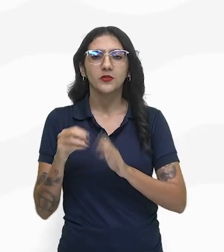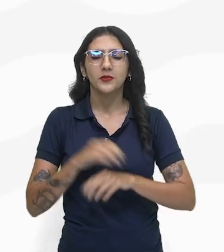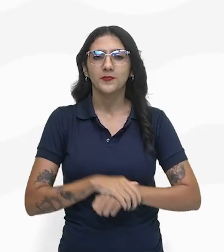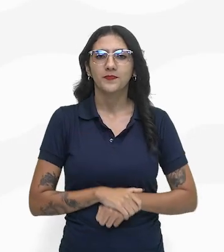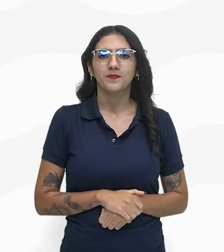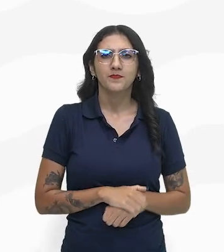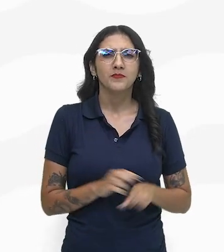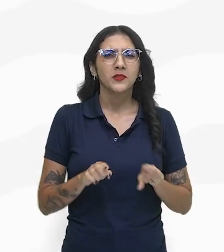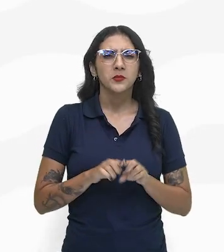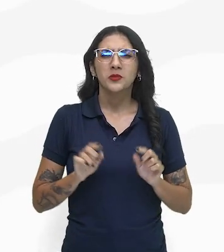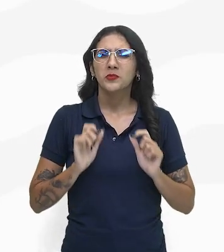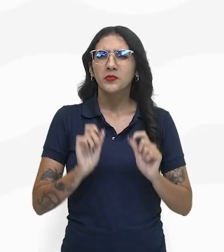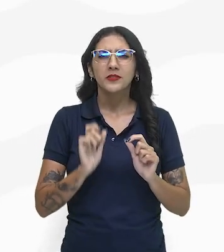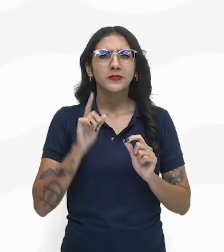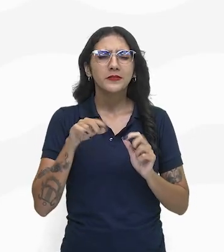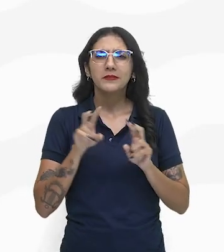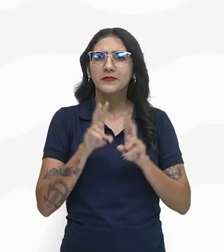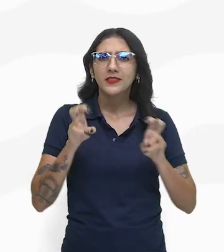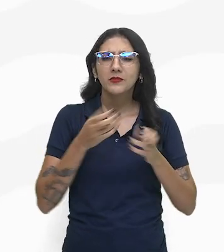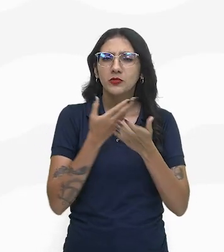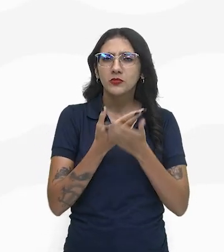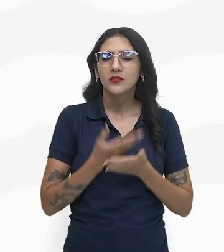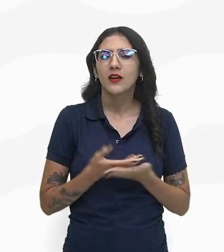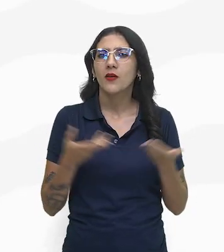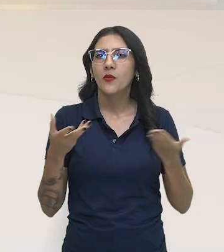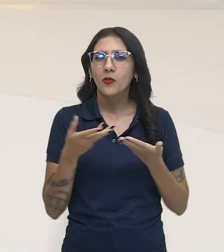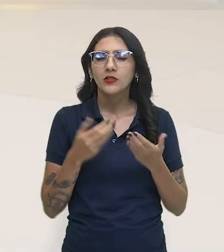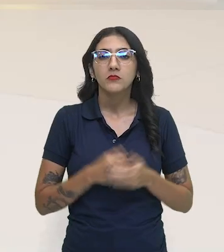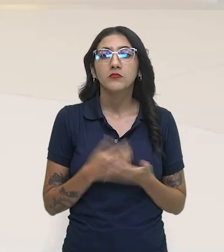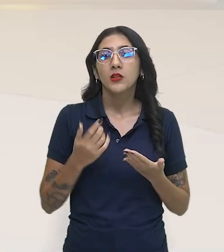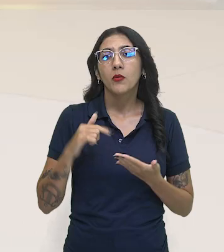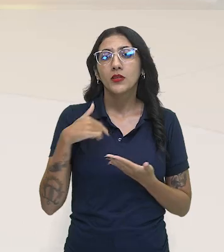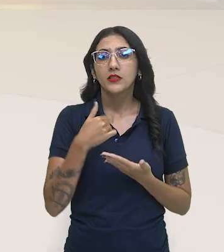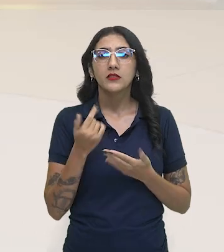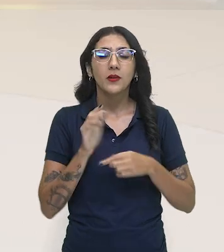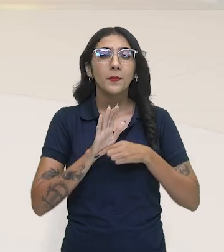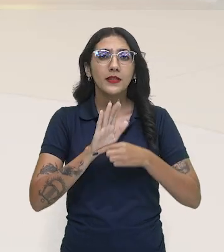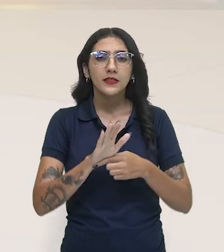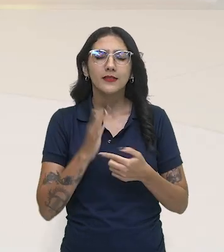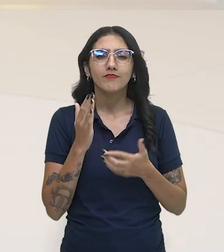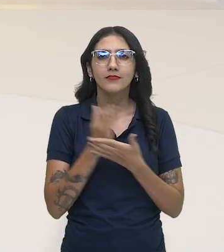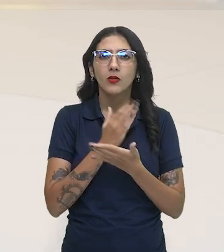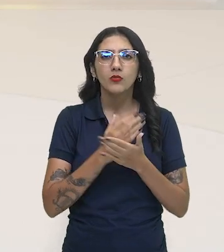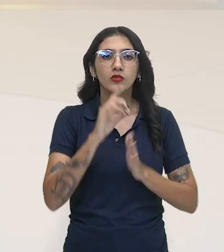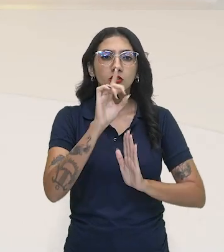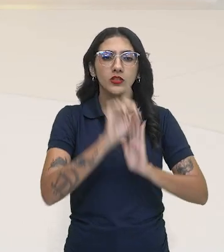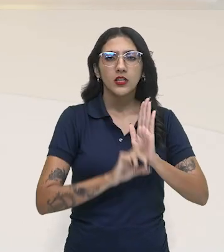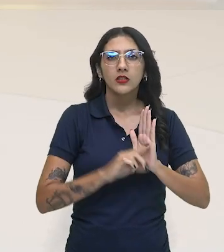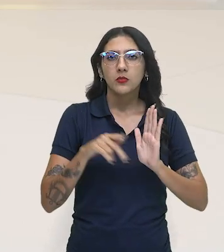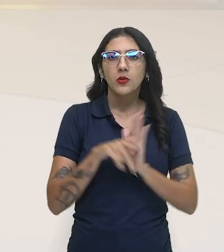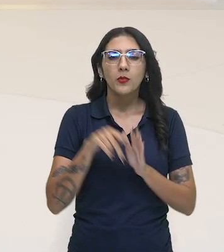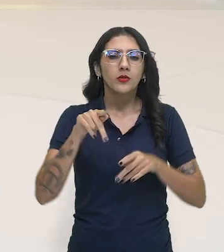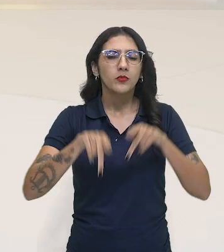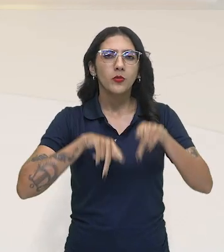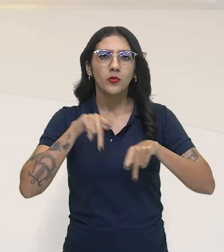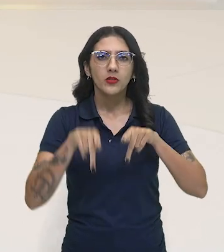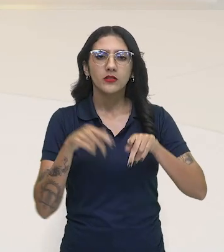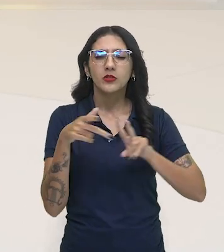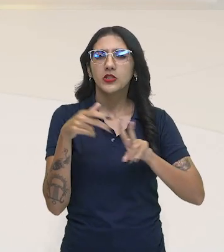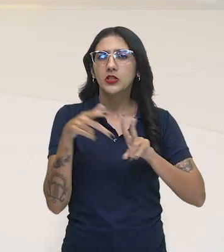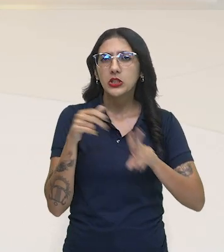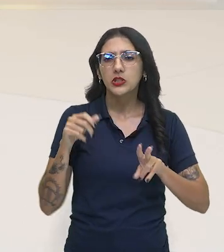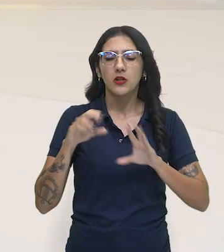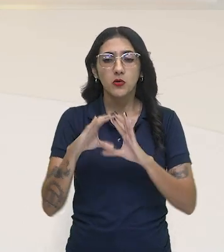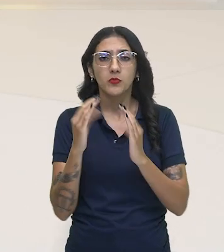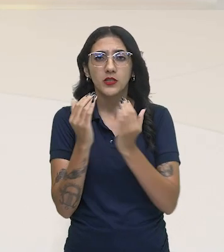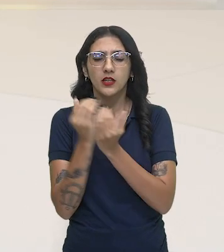que vai falar essa aula, pessoal? Nós vamos comentar sobre os direitos dos povos indígenas, das comunidades tradicionais,